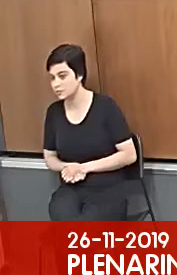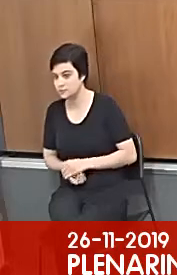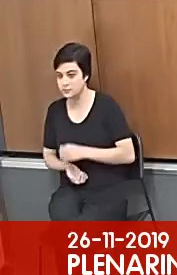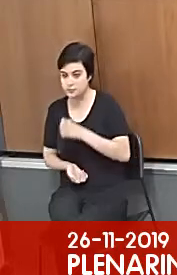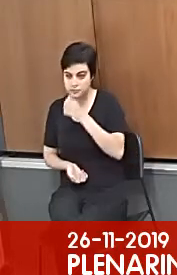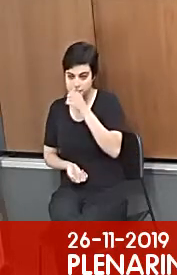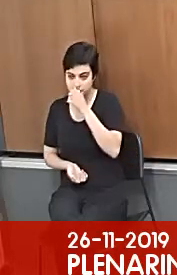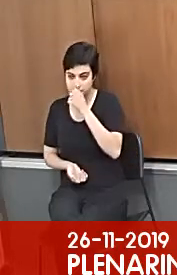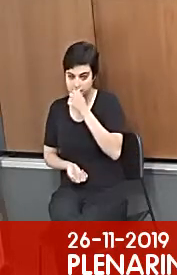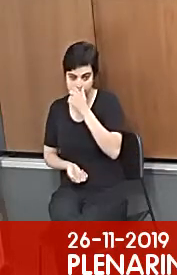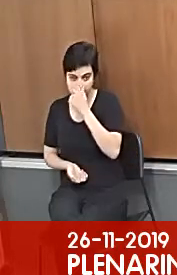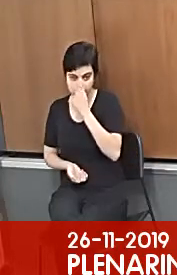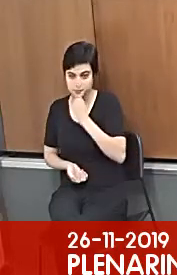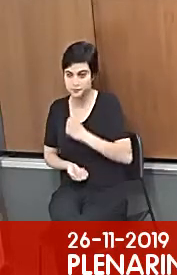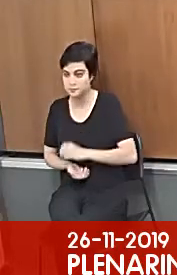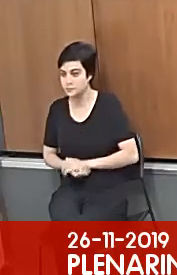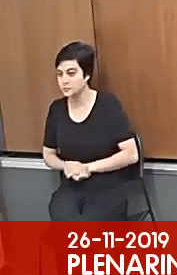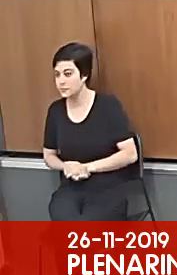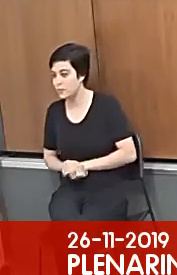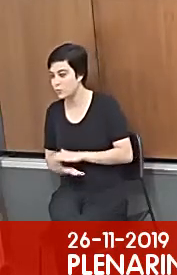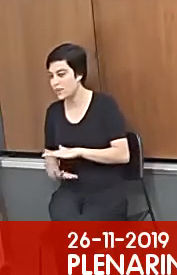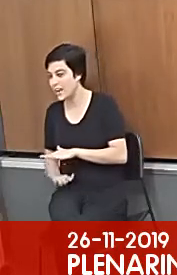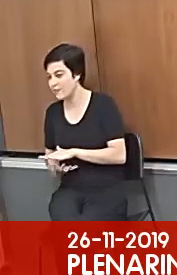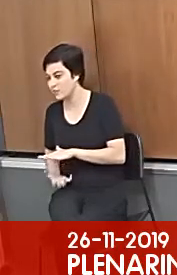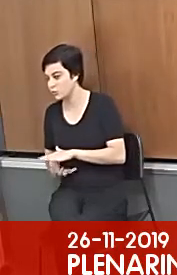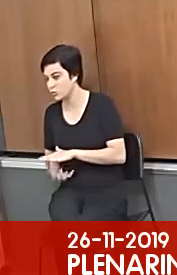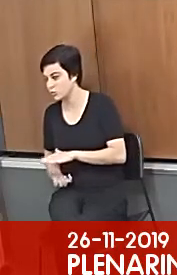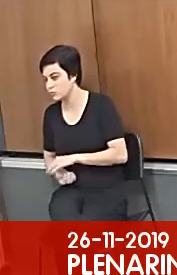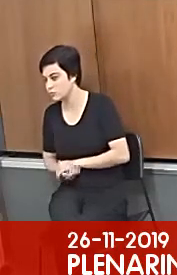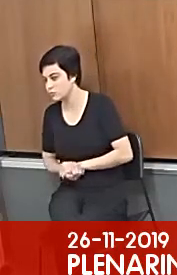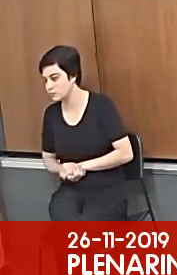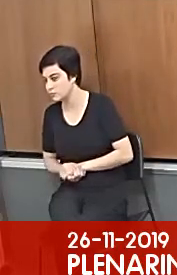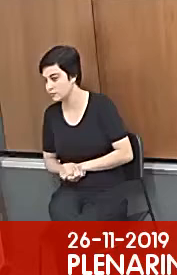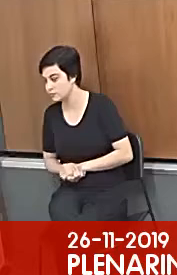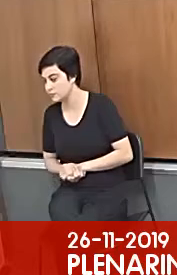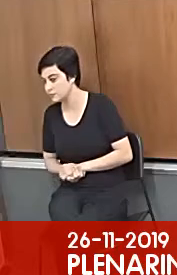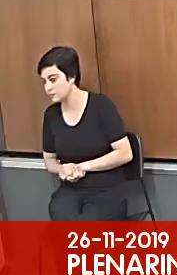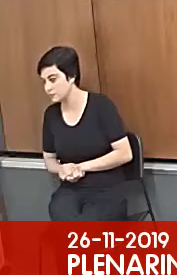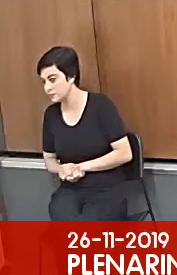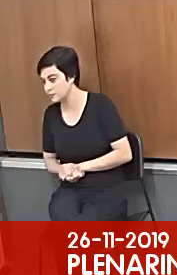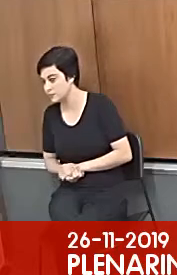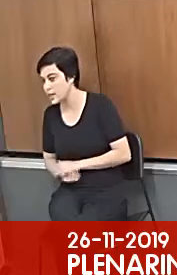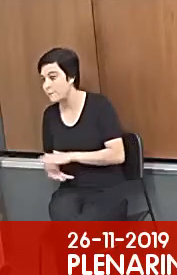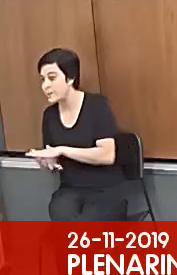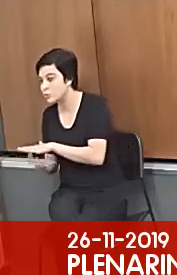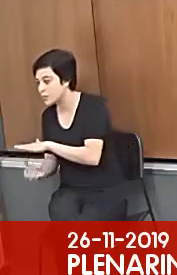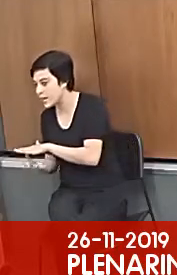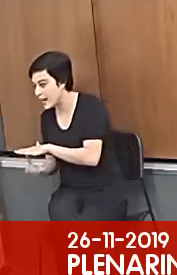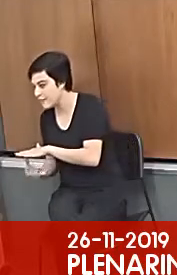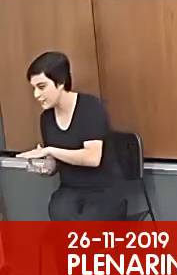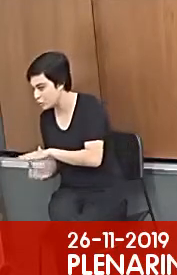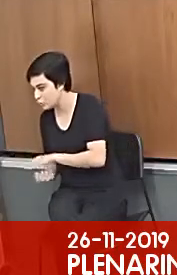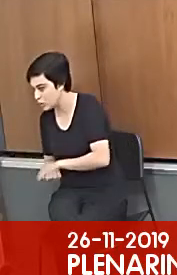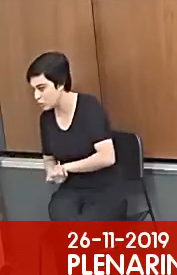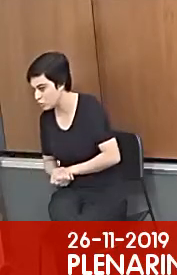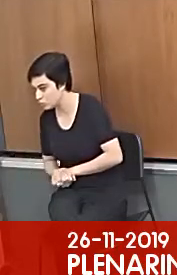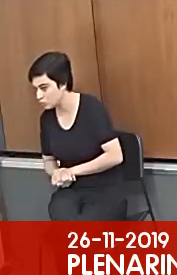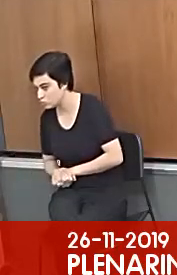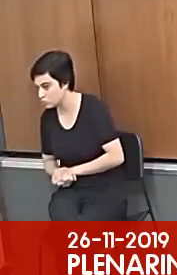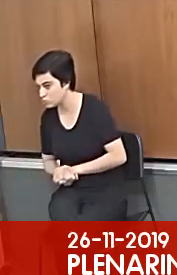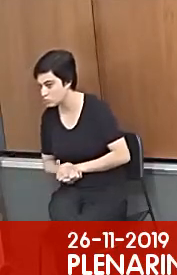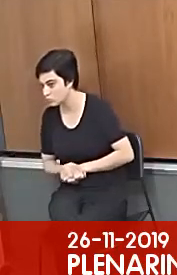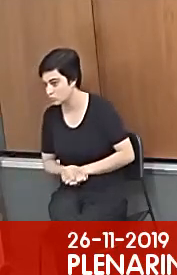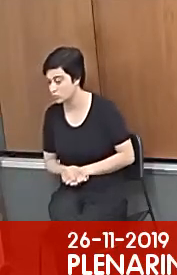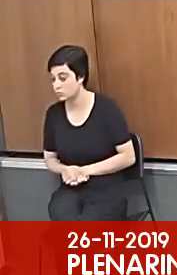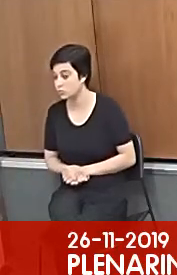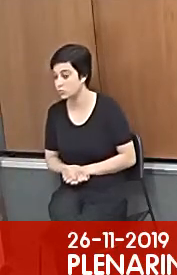vossa excelência, nos termos do artigo 295 do Regimento Interno, a realização de ciclo de debates